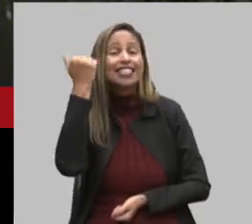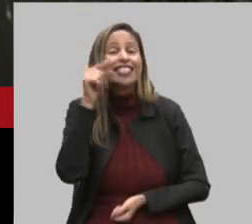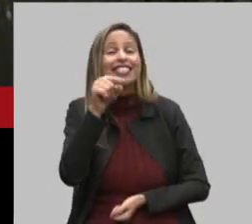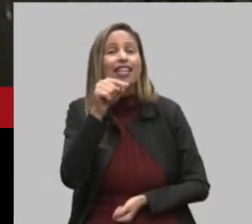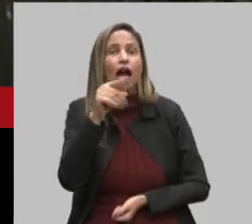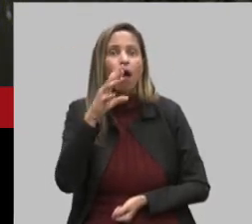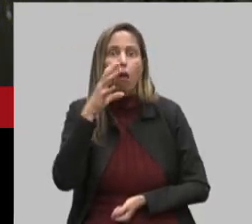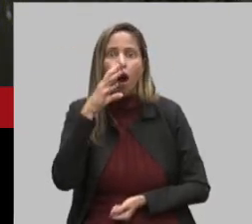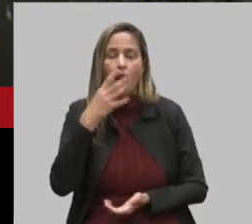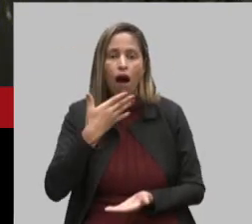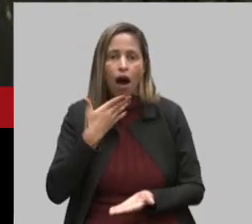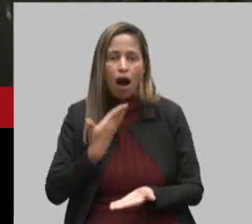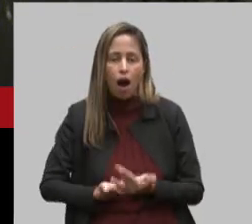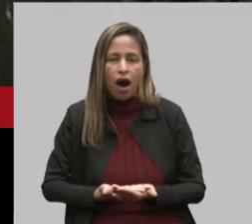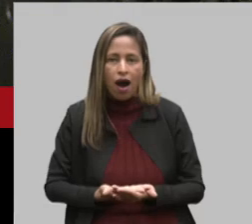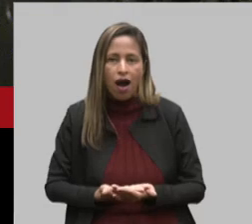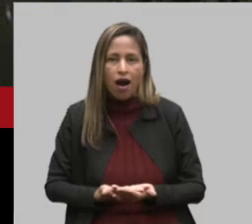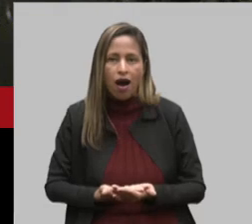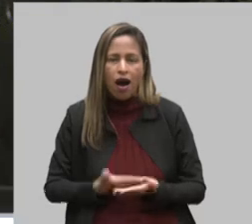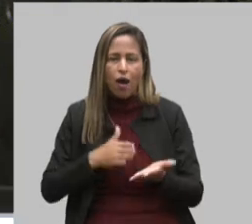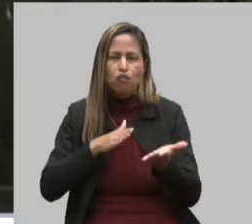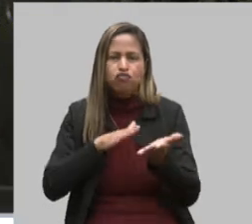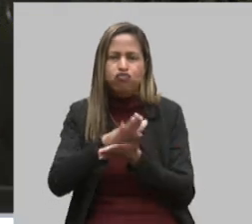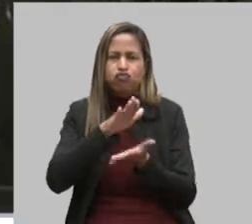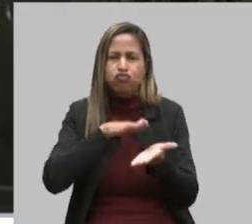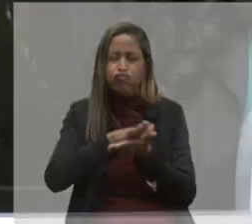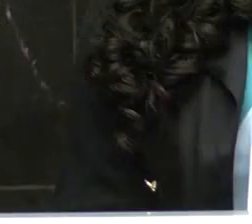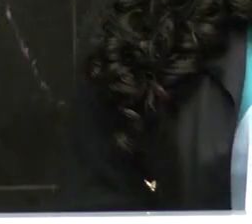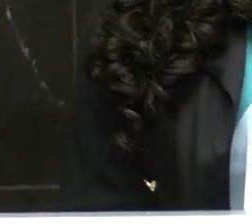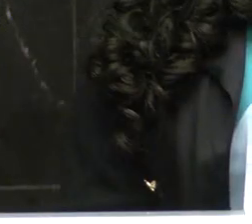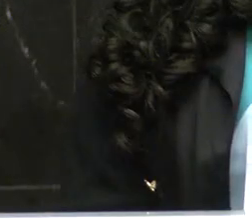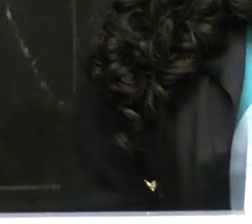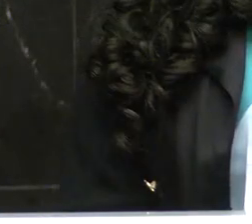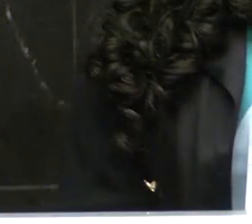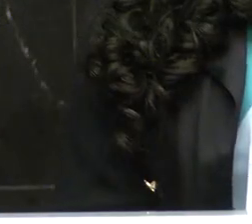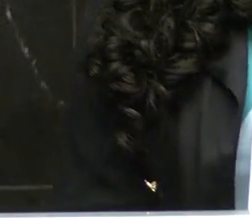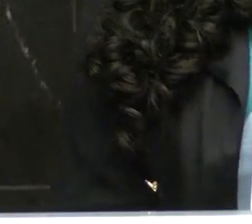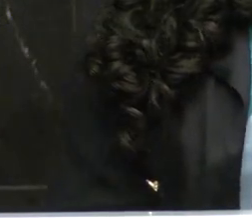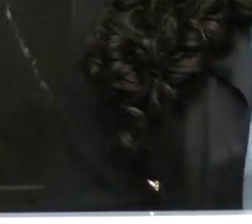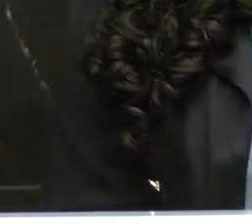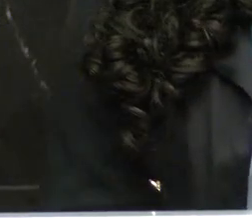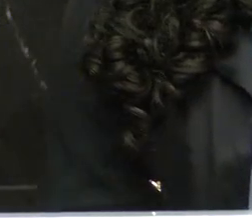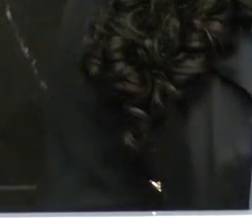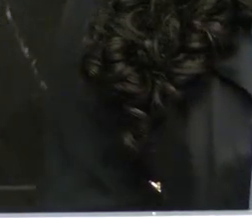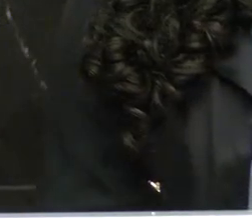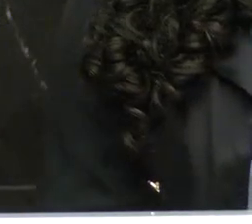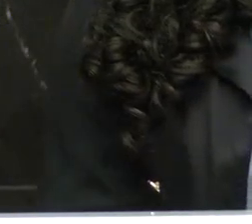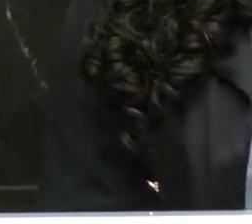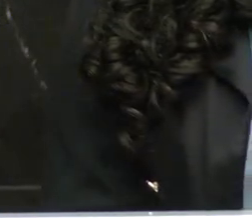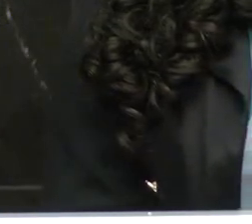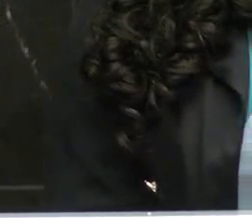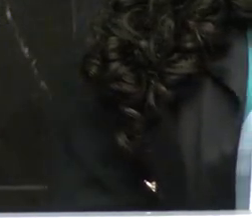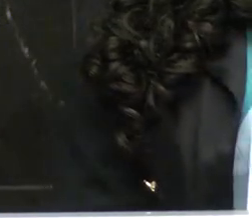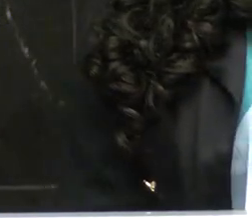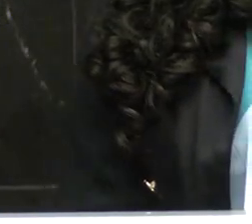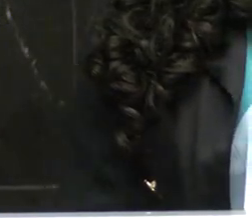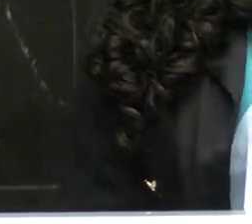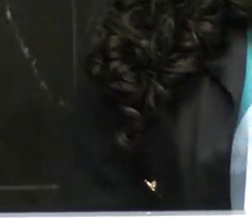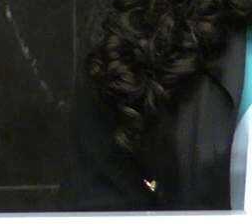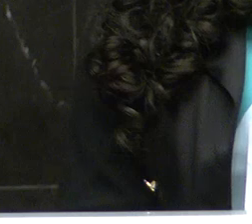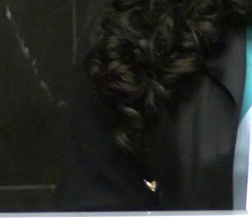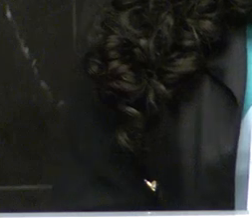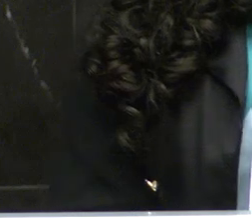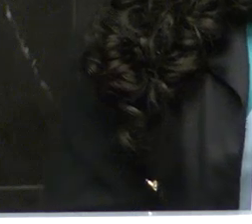chocada que ele imprimiu todas as propostas e imprimiu tudo que ele queria falar todas as supressões que ele queria fazer e todas as